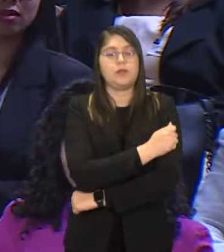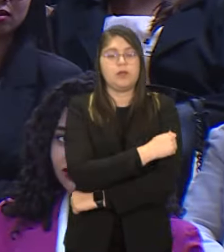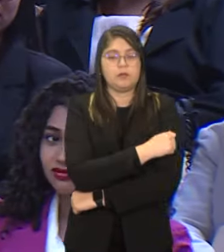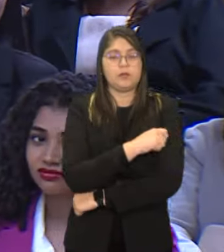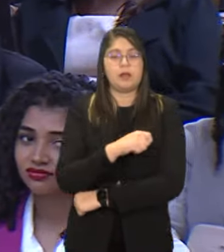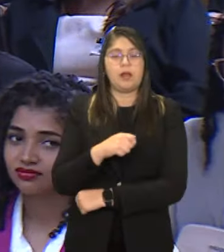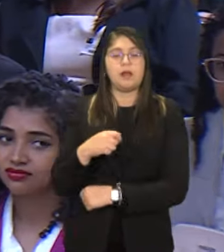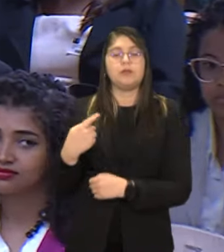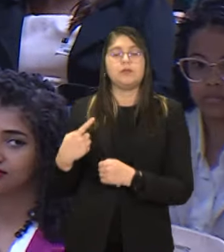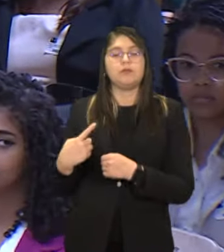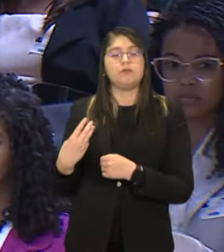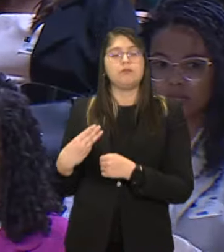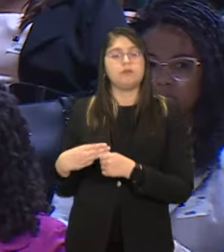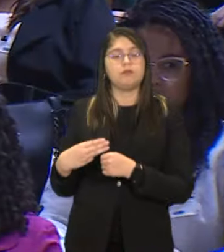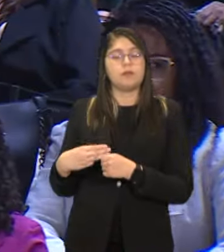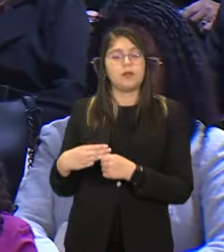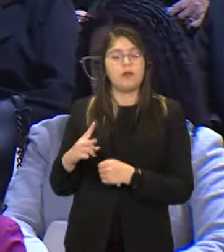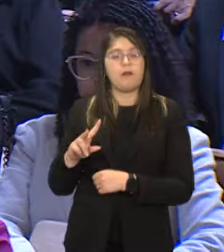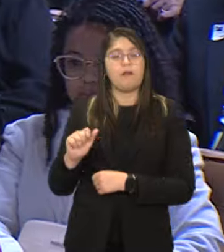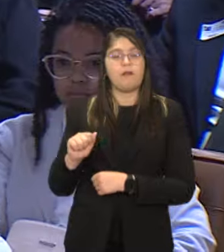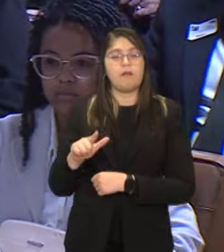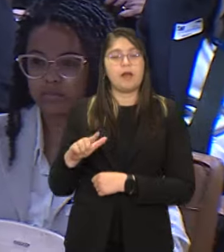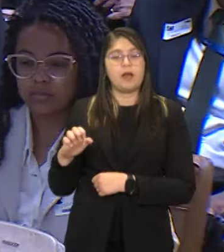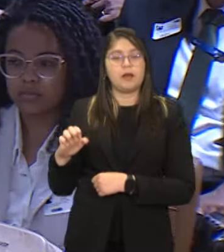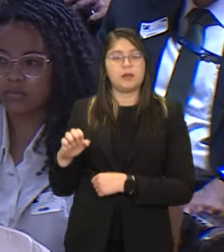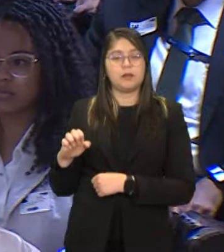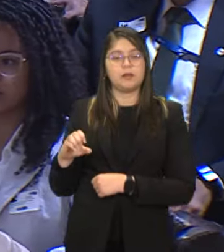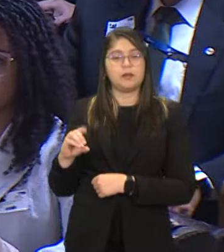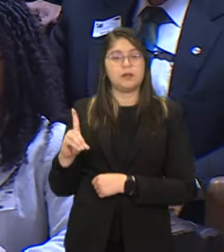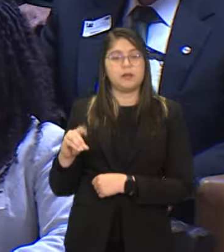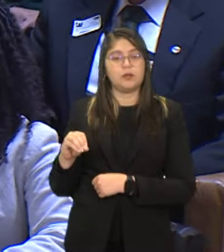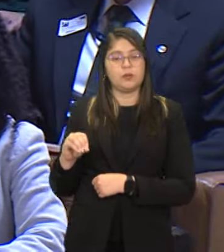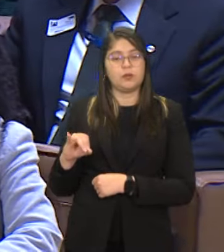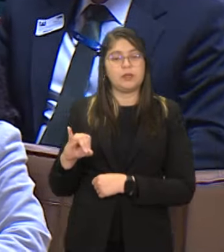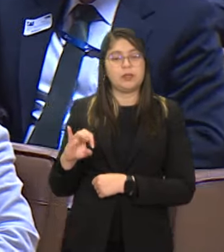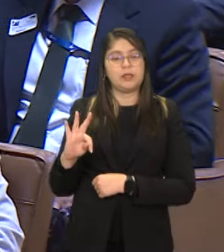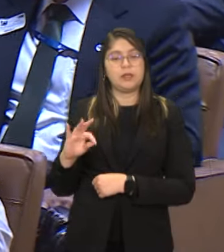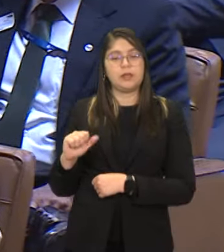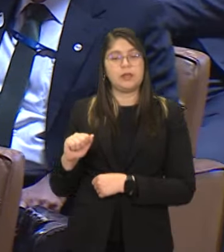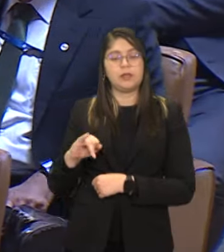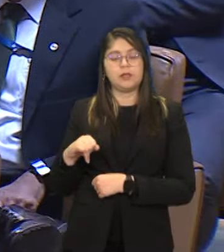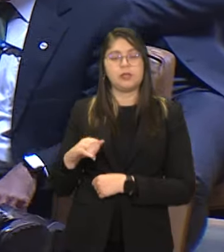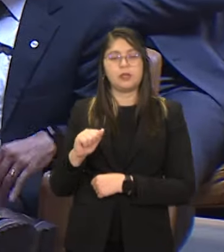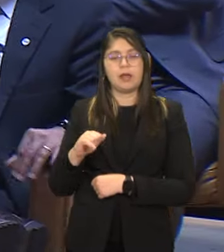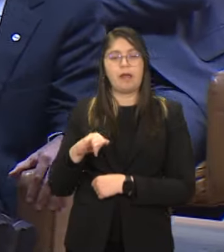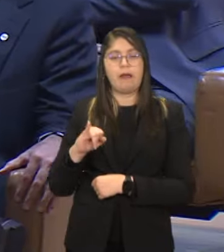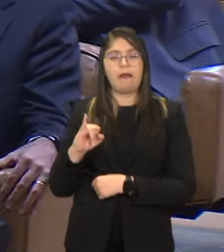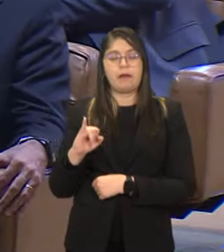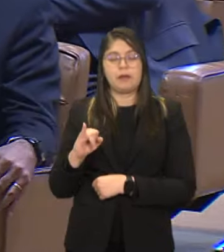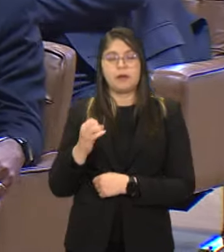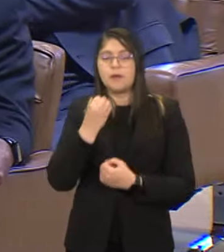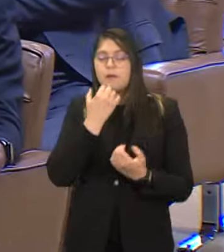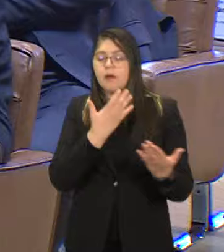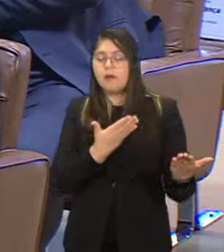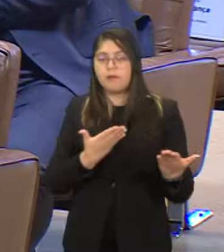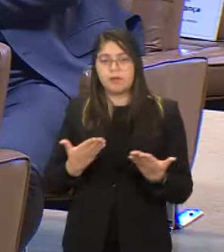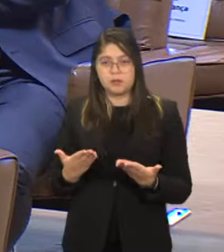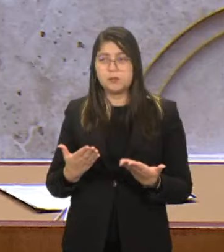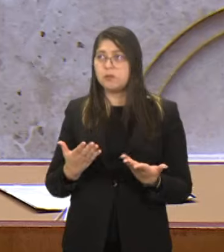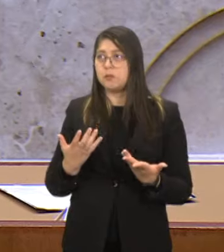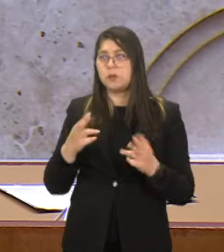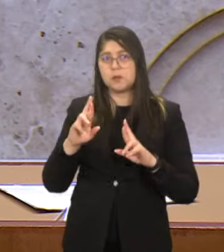do Itajaí, Univale, aí de Santa Catarina, sejam igualmente muito bem-vindos e desejo que façam bom